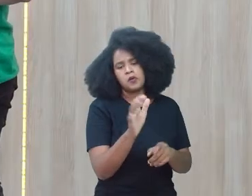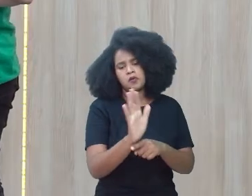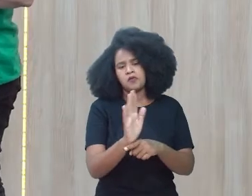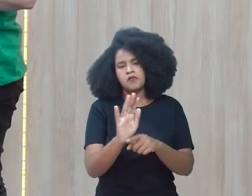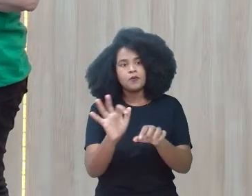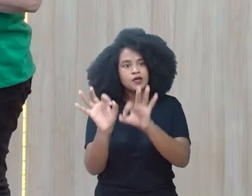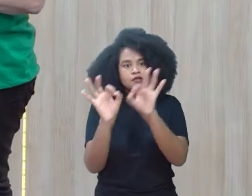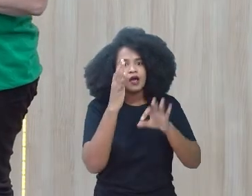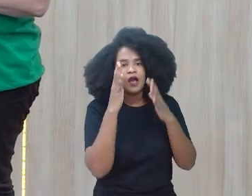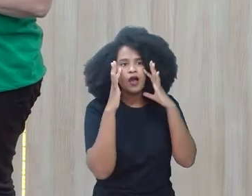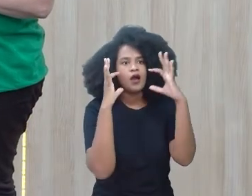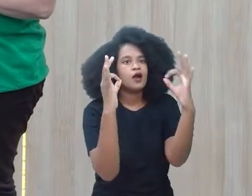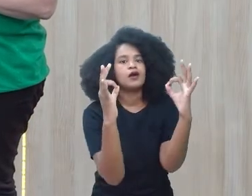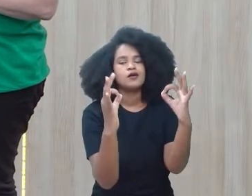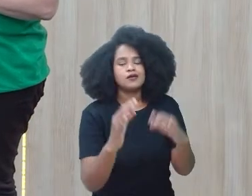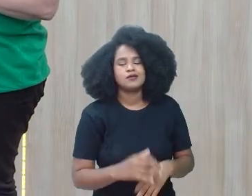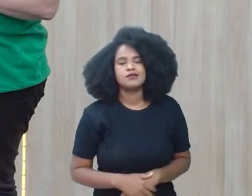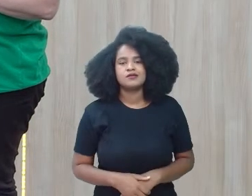uma narrativa.